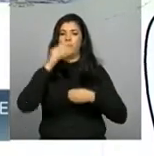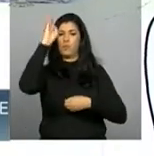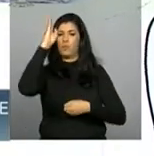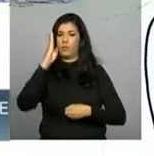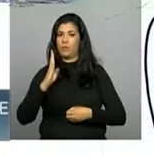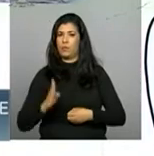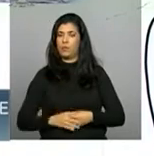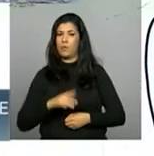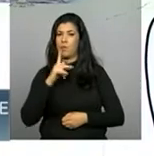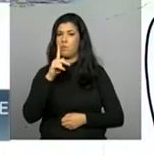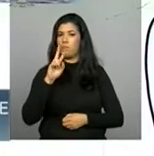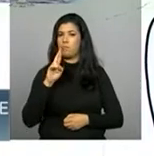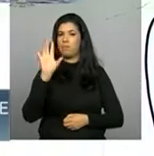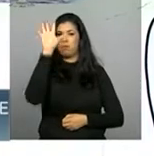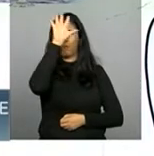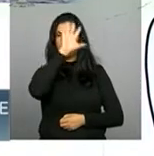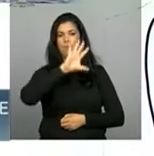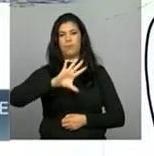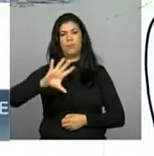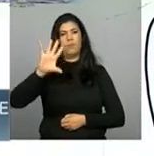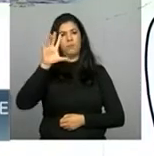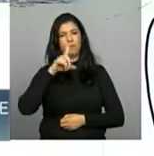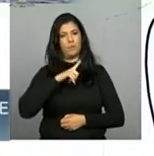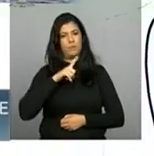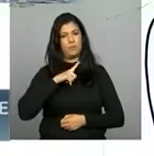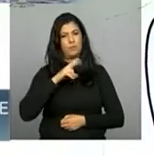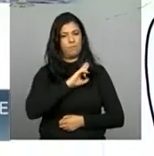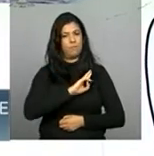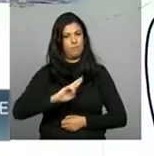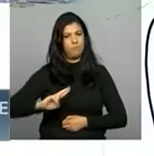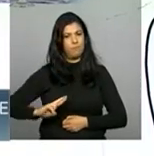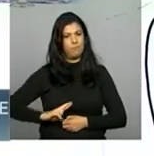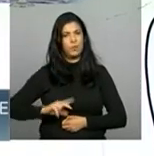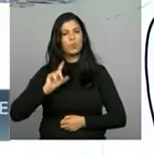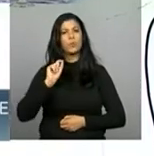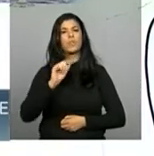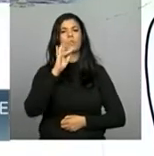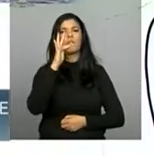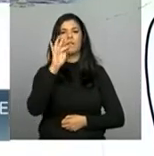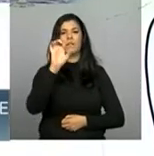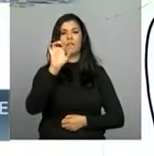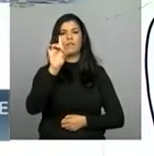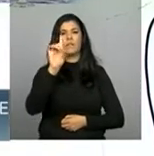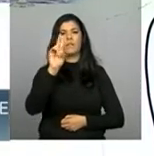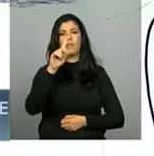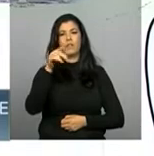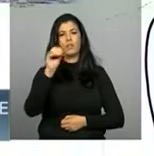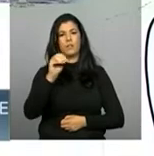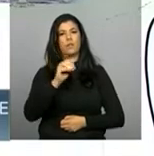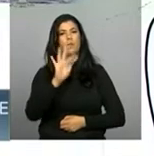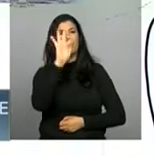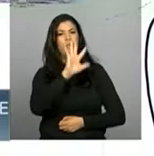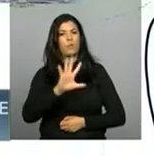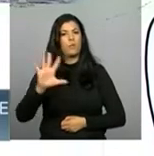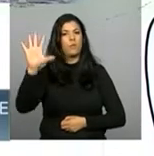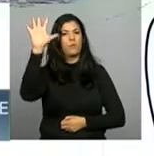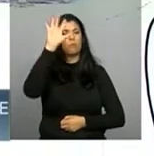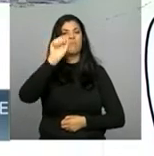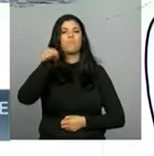República Federativa e o que caracteriza a Federação é a parceria